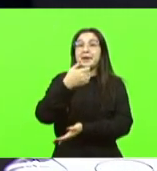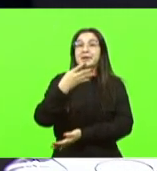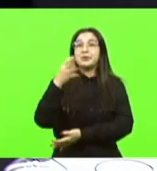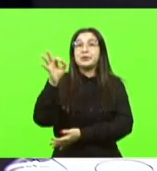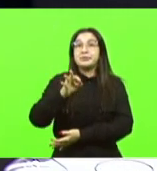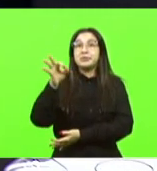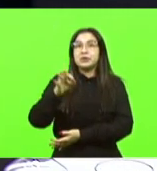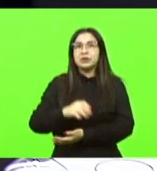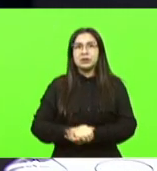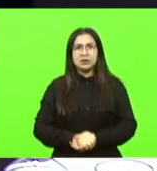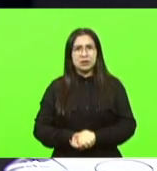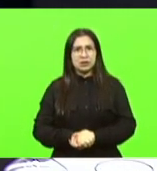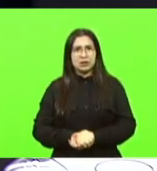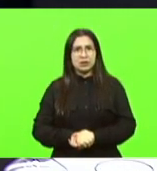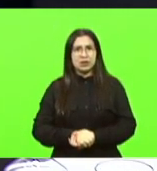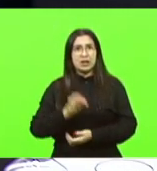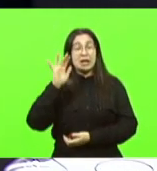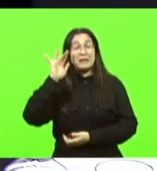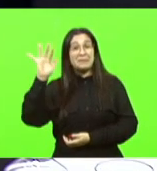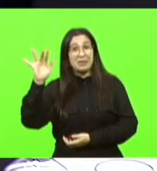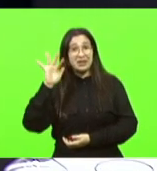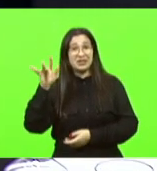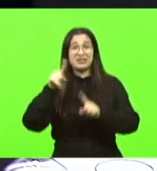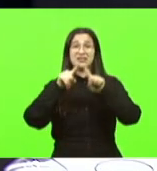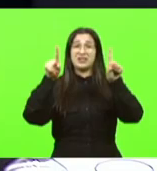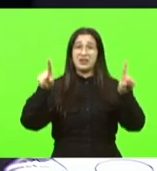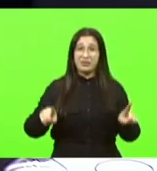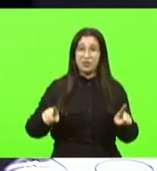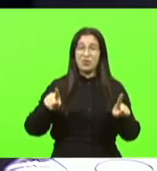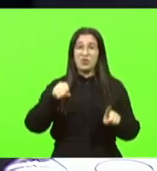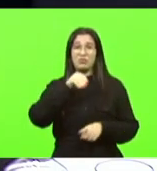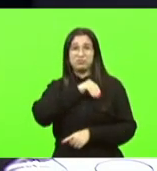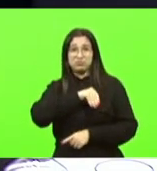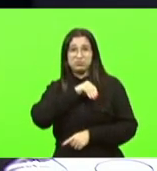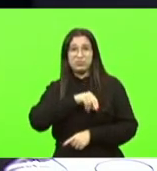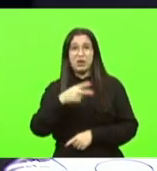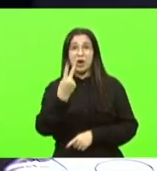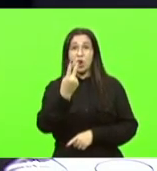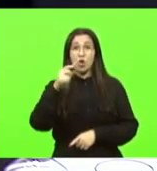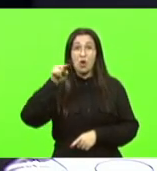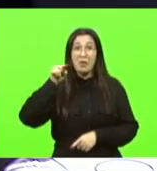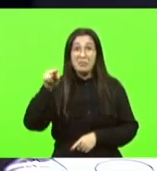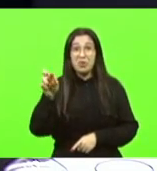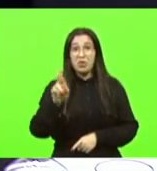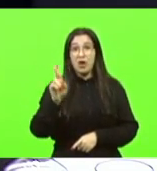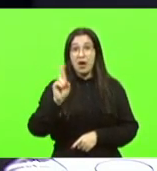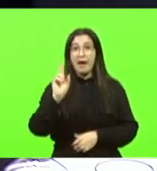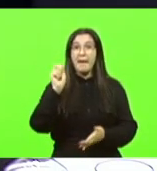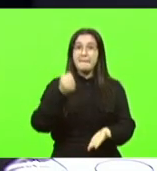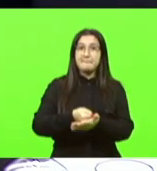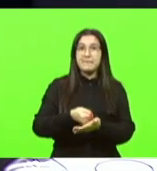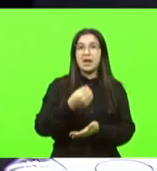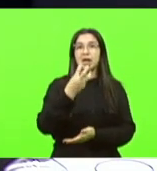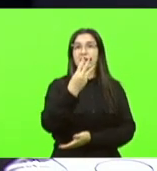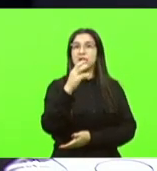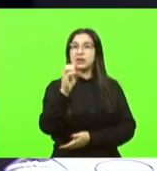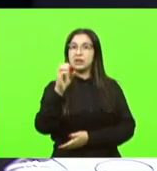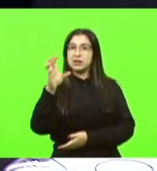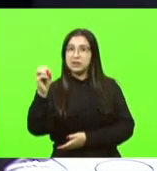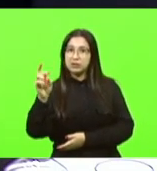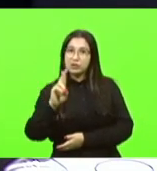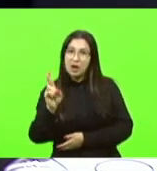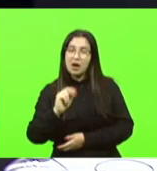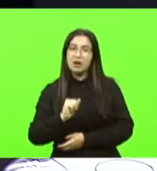aí vocês Imaginem servidor que ganha aí r$ 2000 vai passar contribuir com 300 vai cair para 1.700